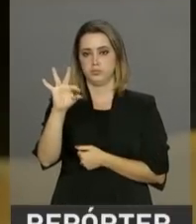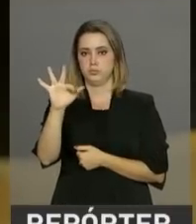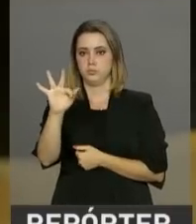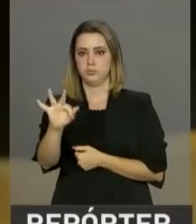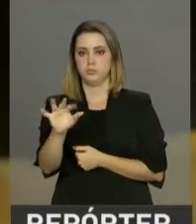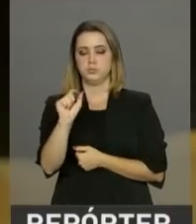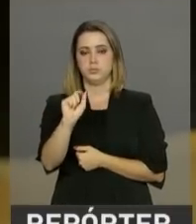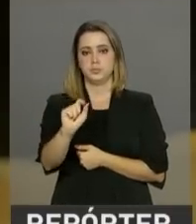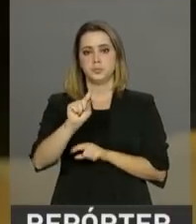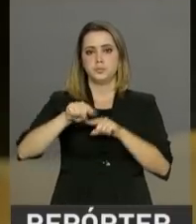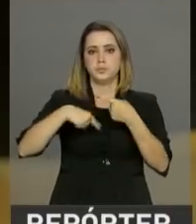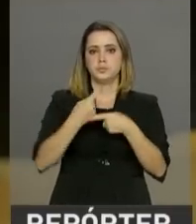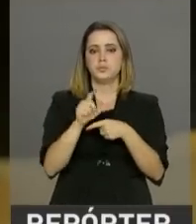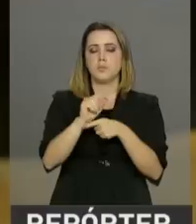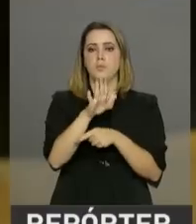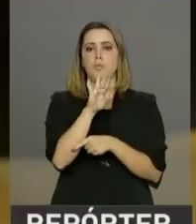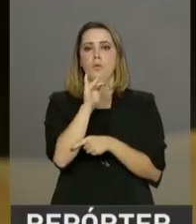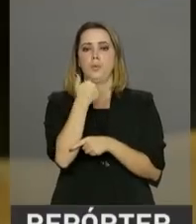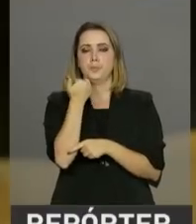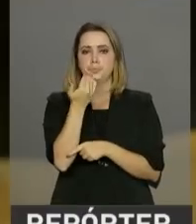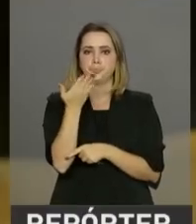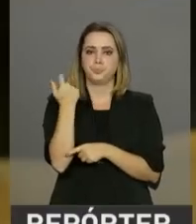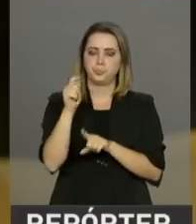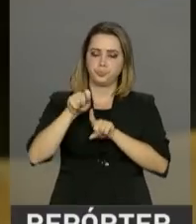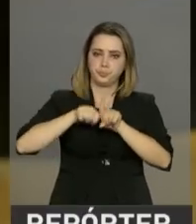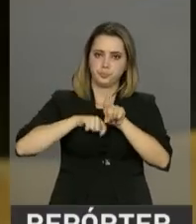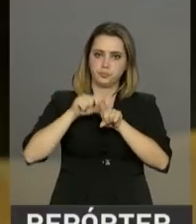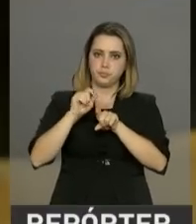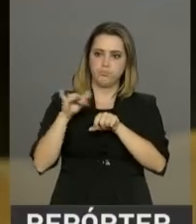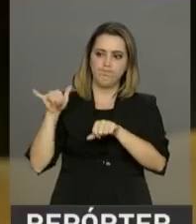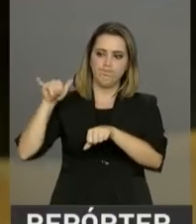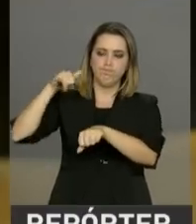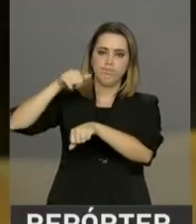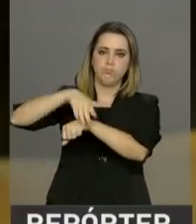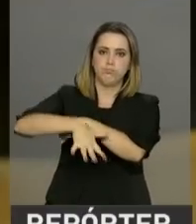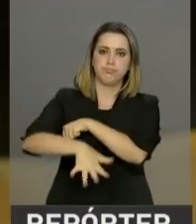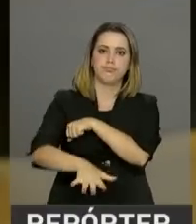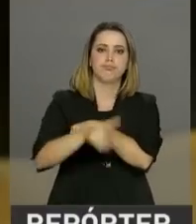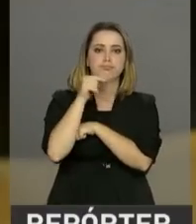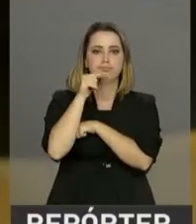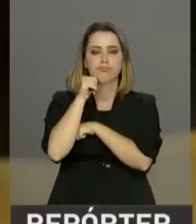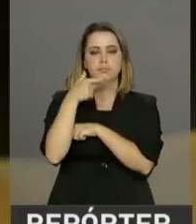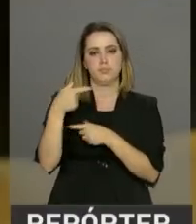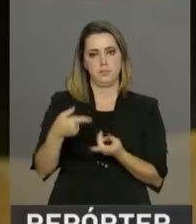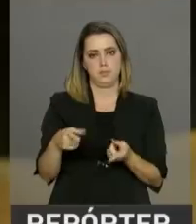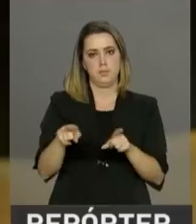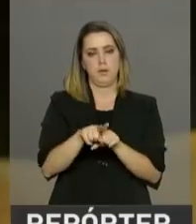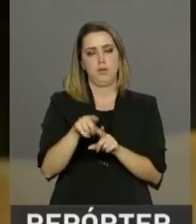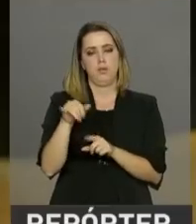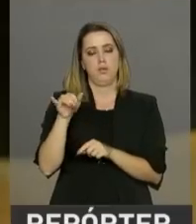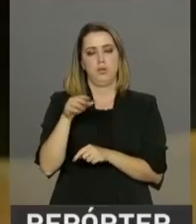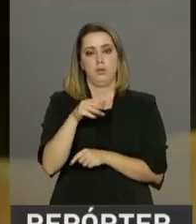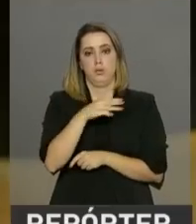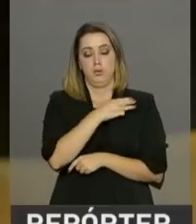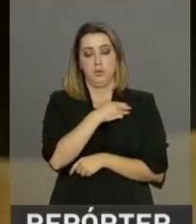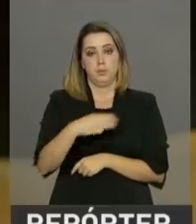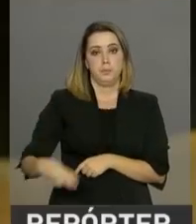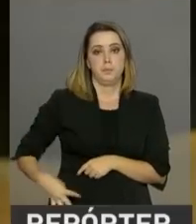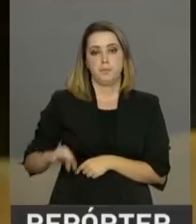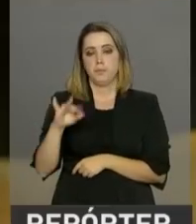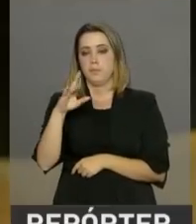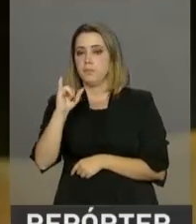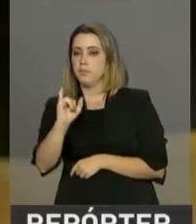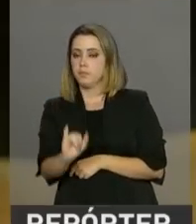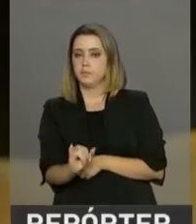Tribunal Federal depois da morte no mês passado em um acidente aéreo no litoral fluminense do ministro Teori